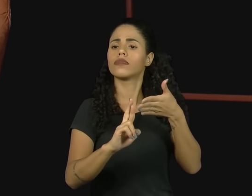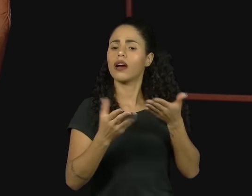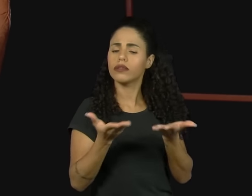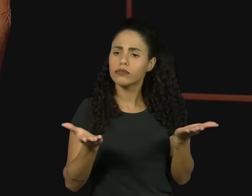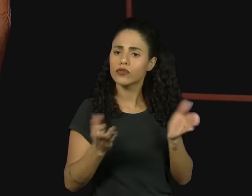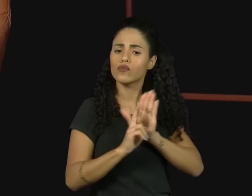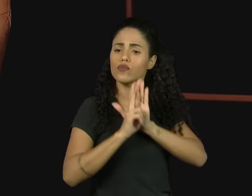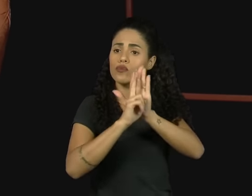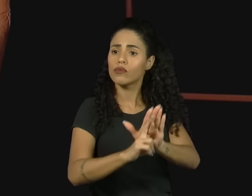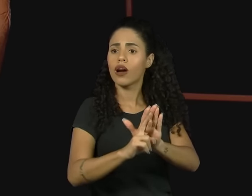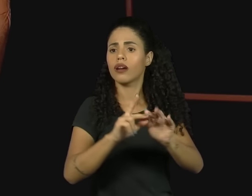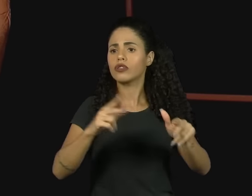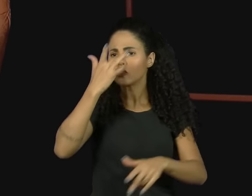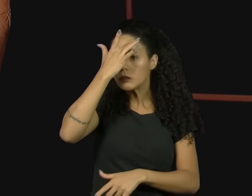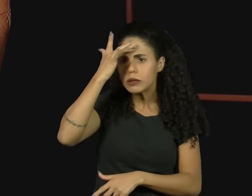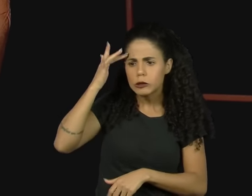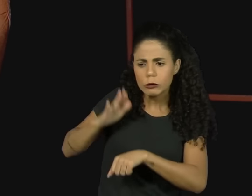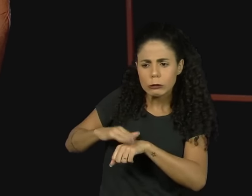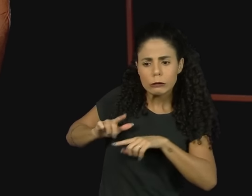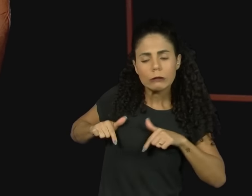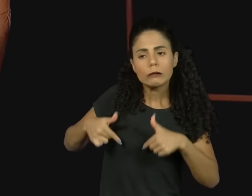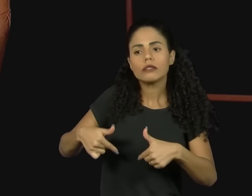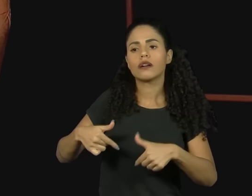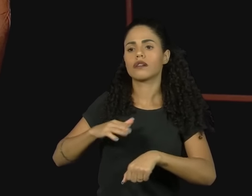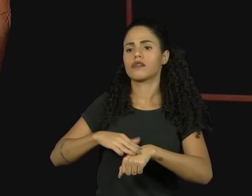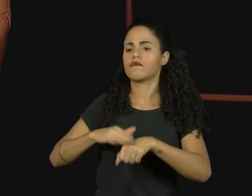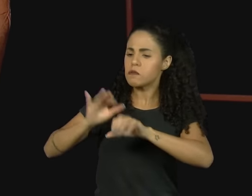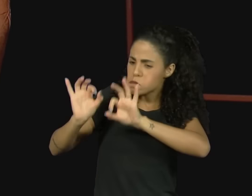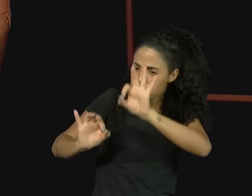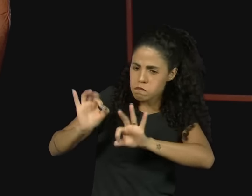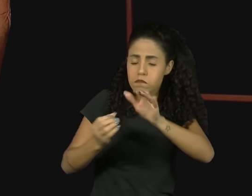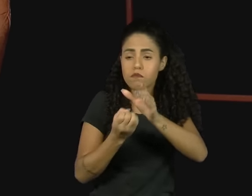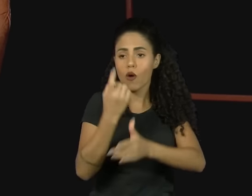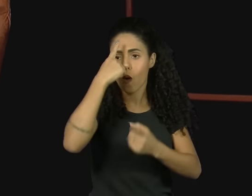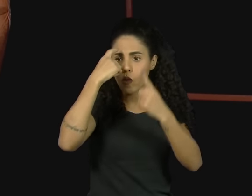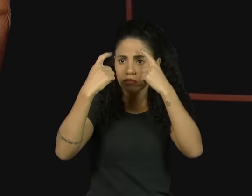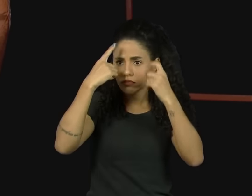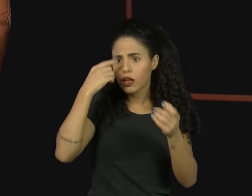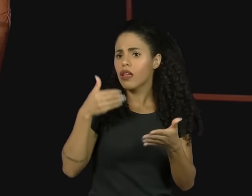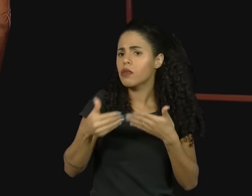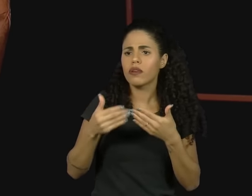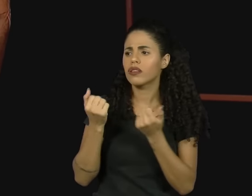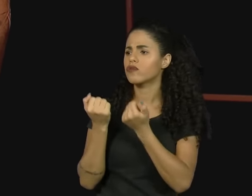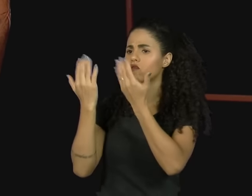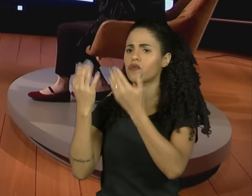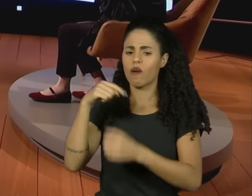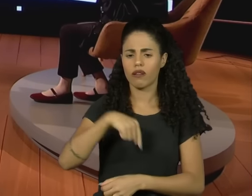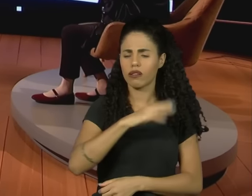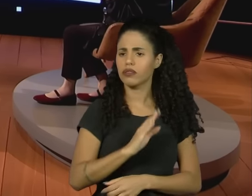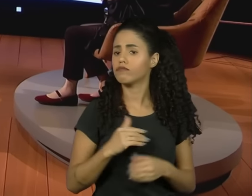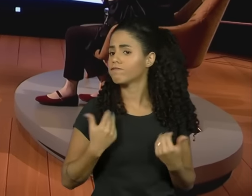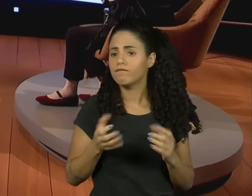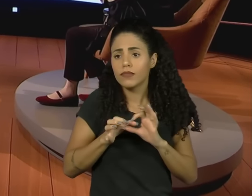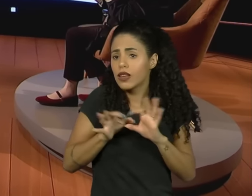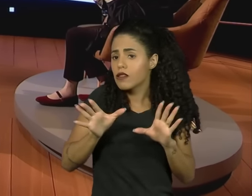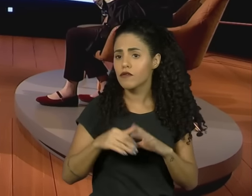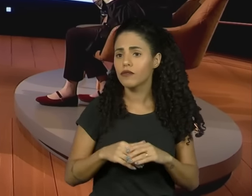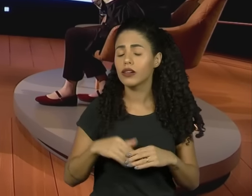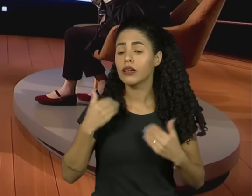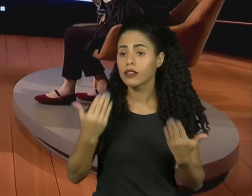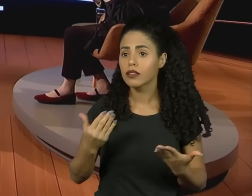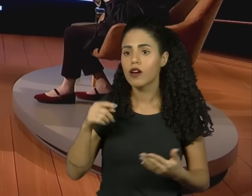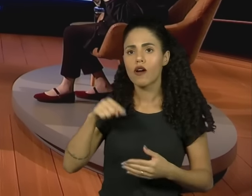de talentos emergentes independentes do internacional. Tá? E é